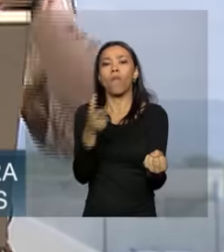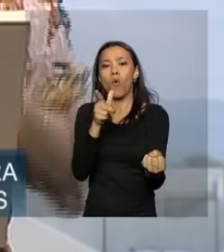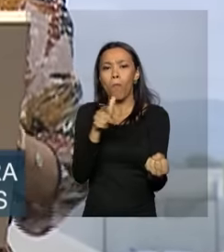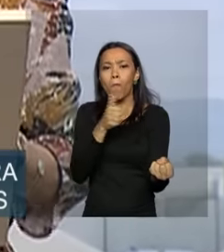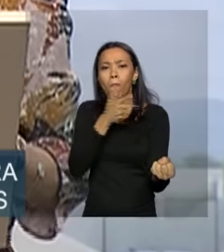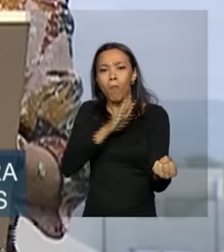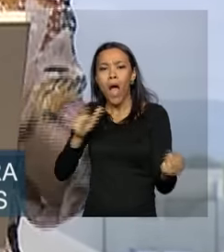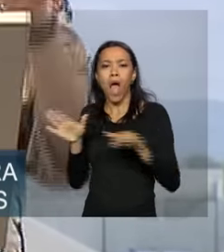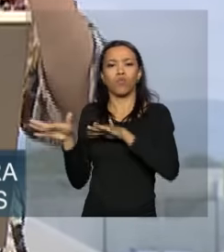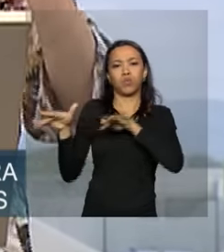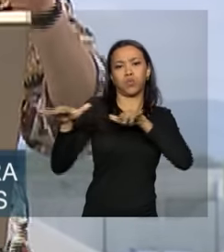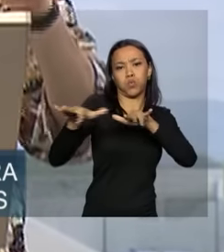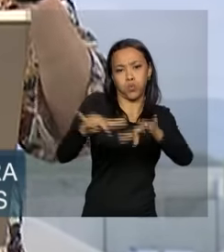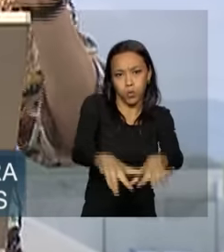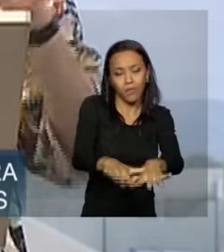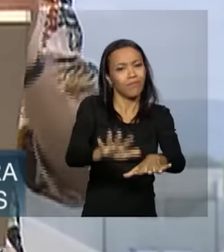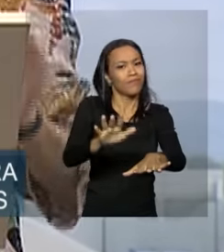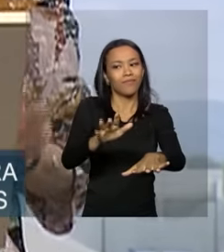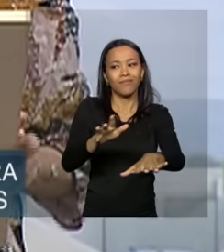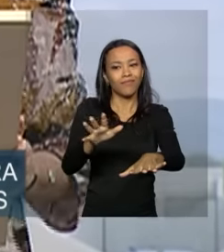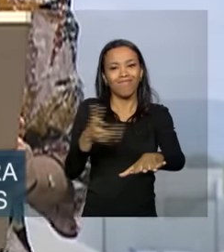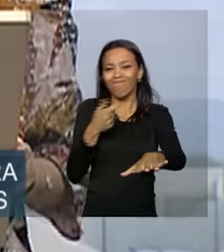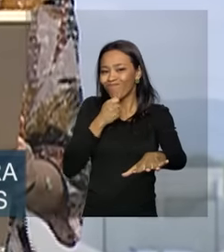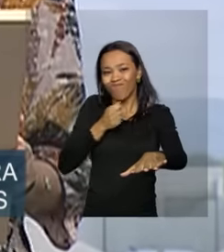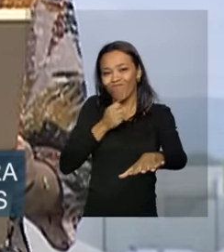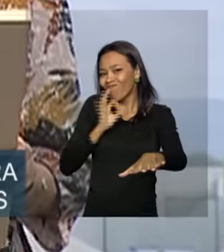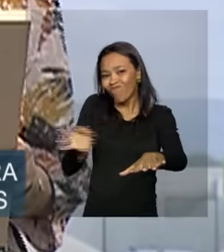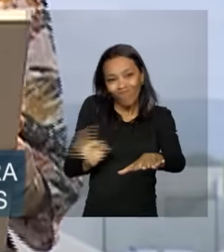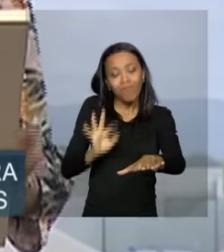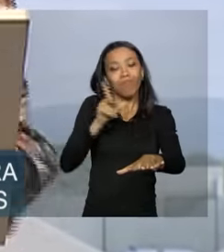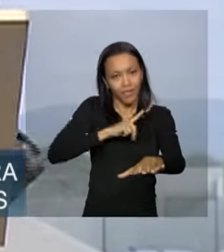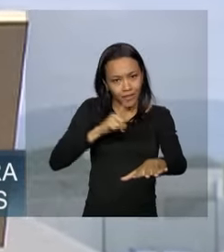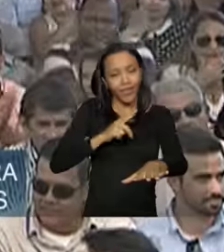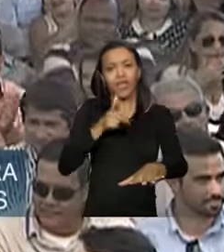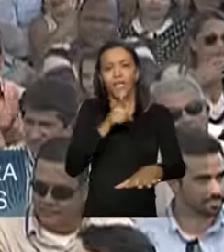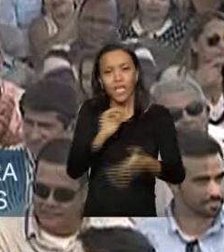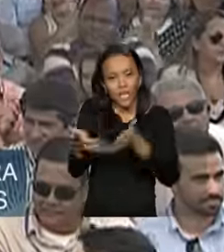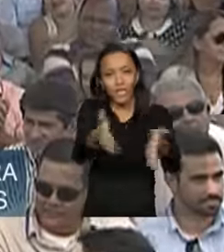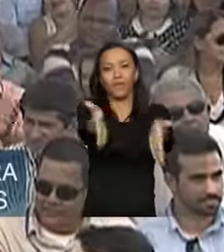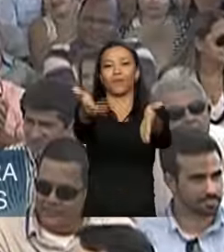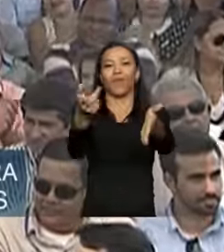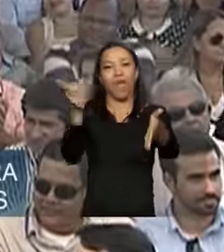virou um rio. É isso que nós estamos fazendo aqui hoje.